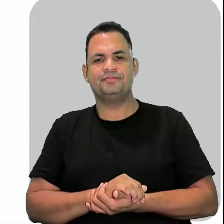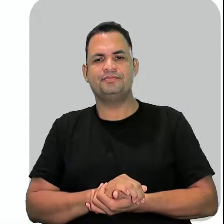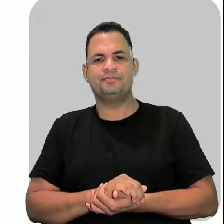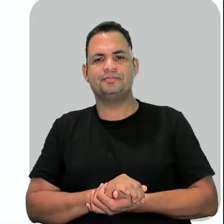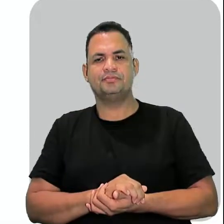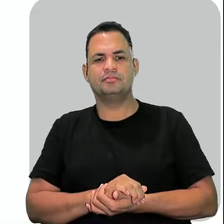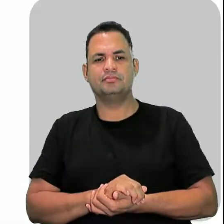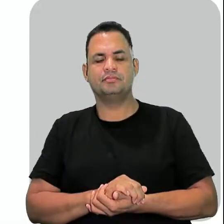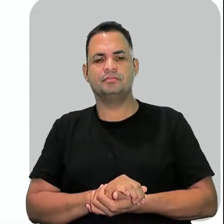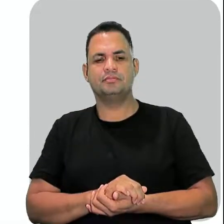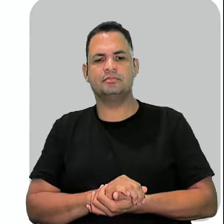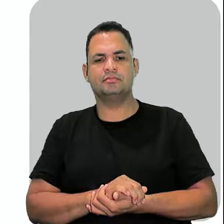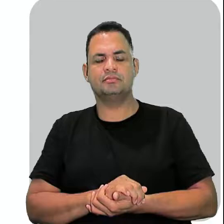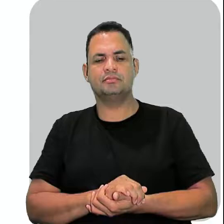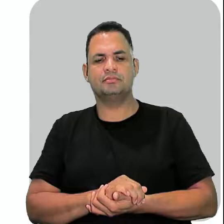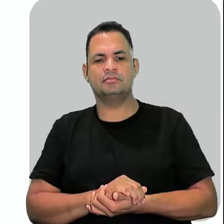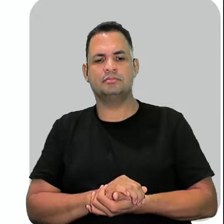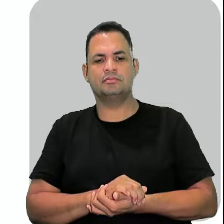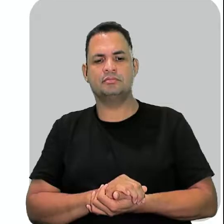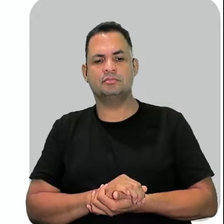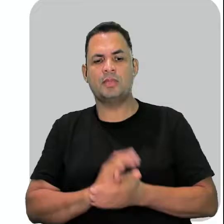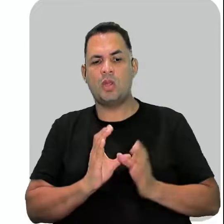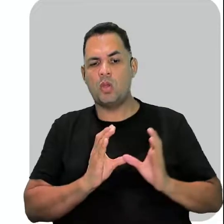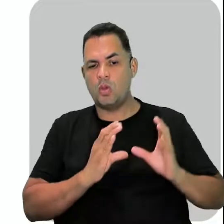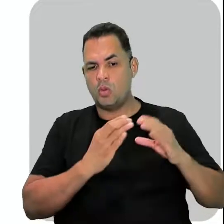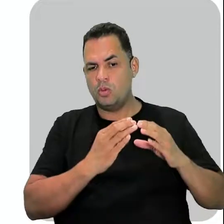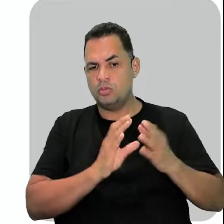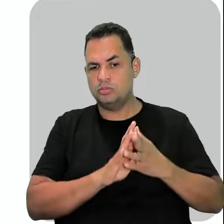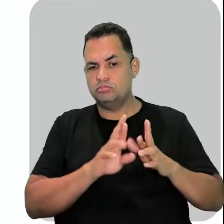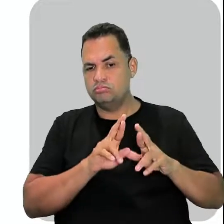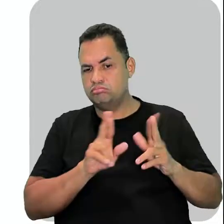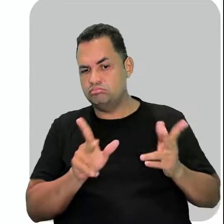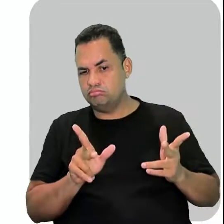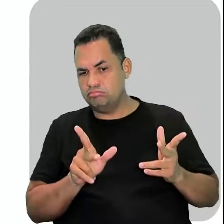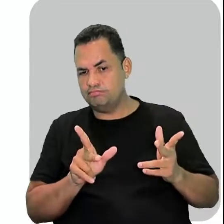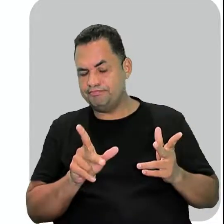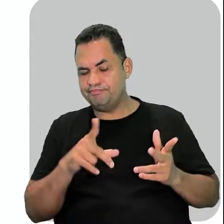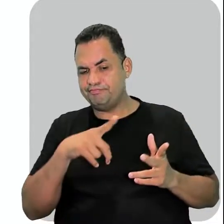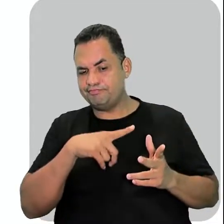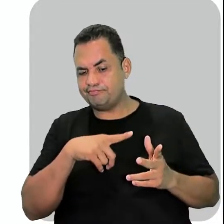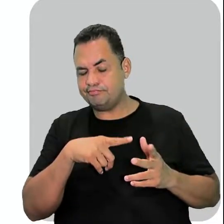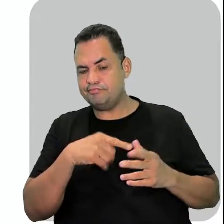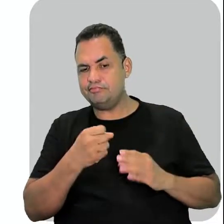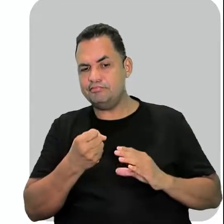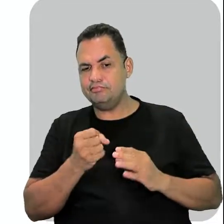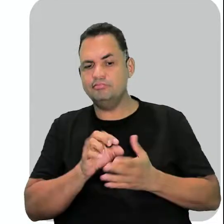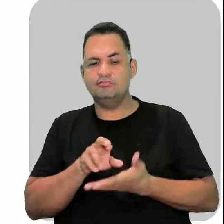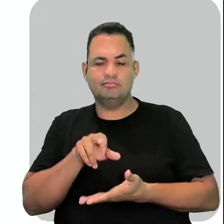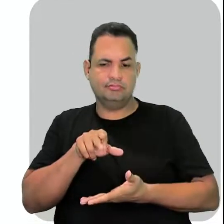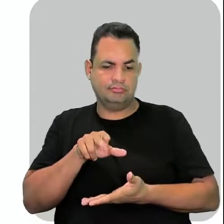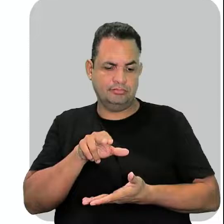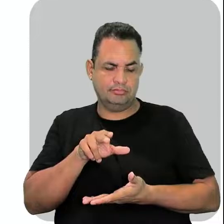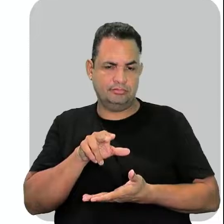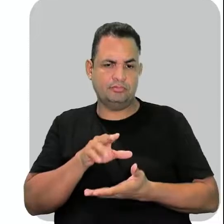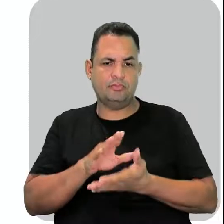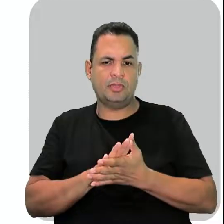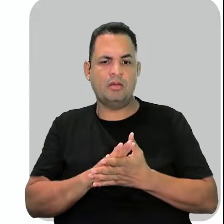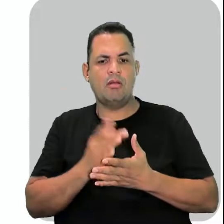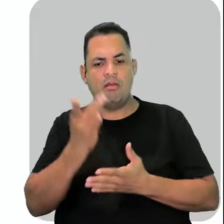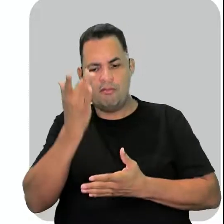ser grupos que pertencem a funções diferentes. Eles vão ter a mesma